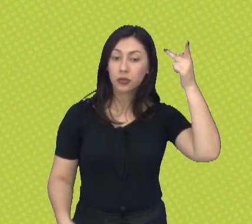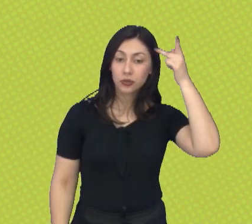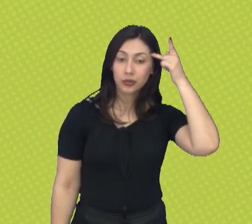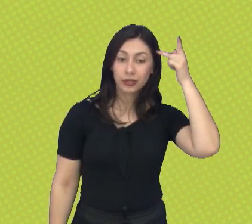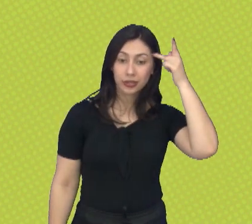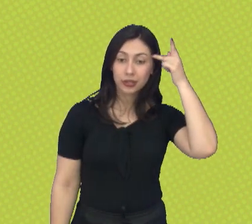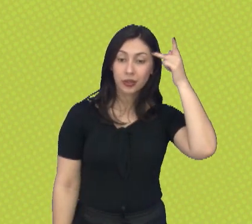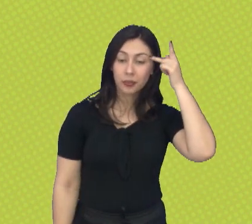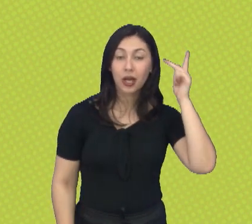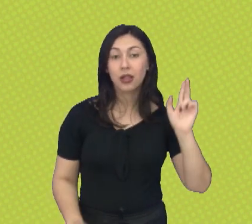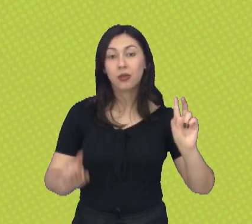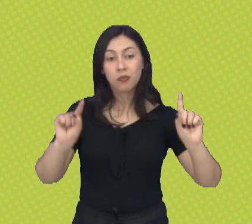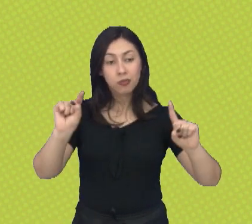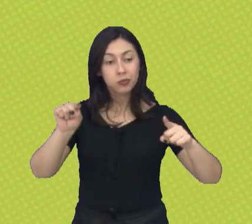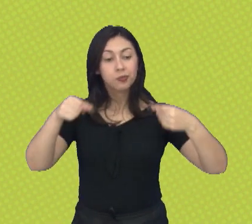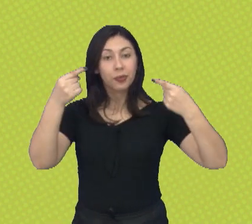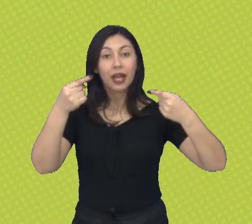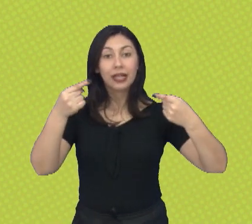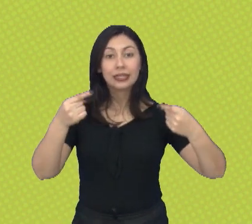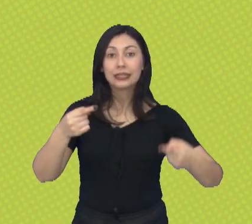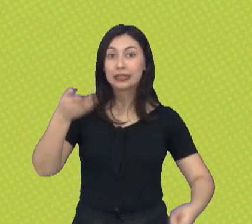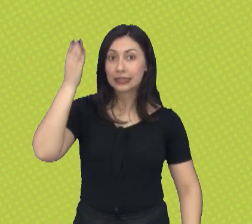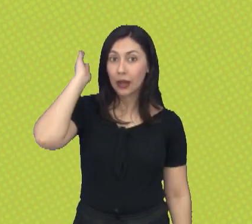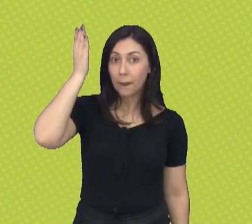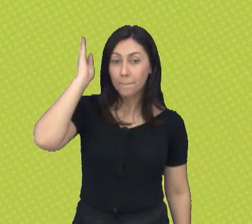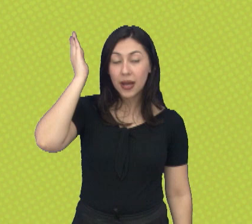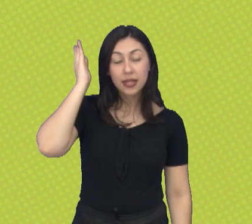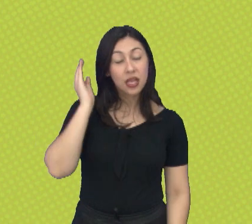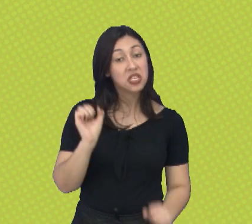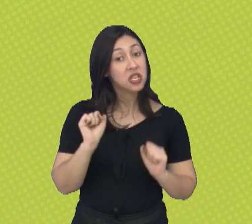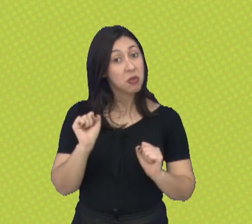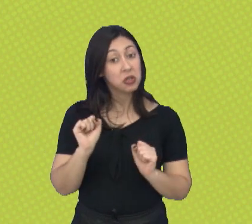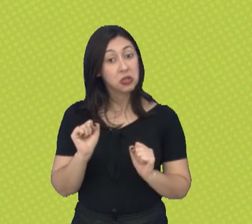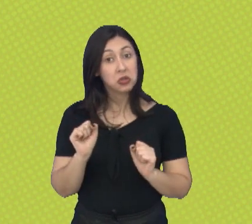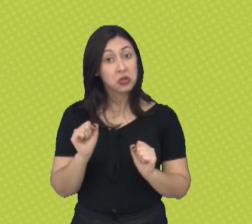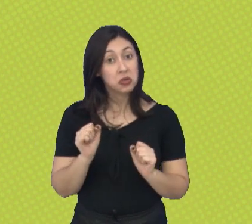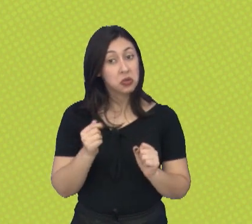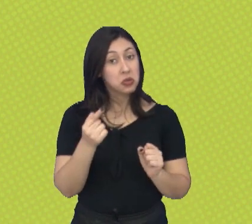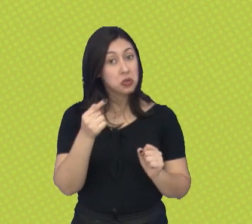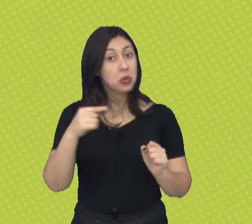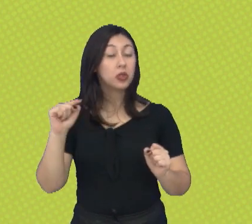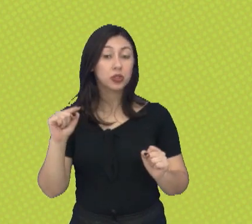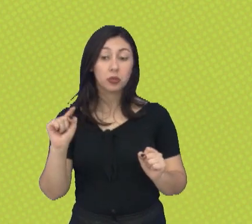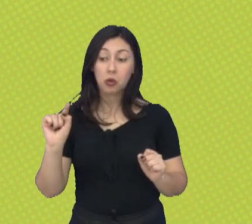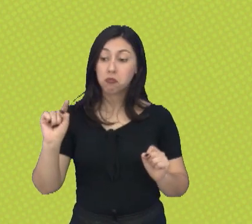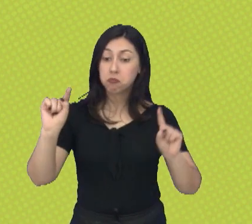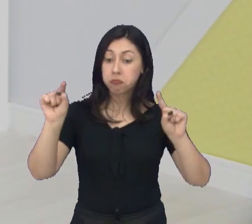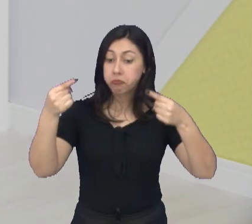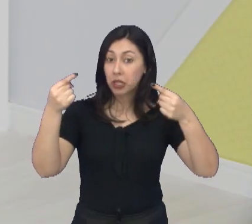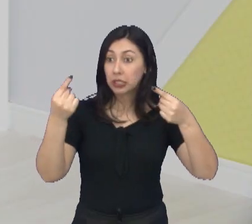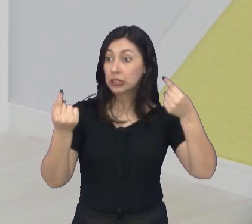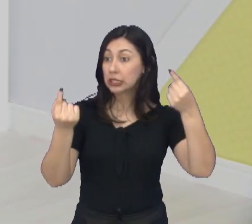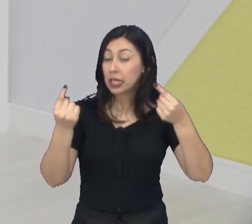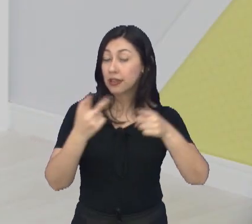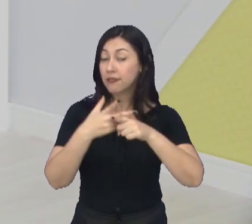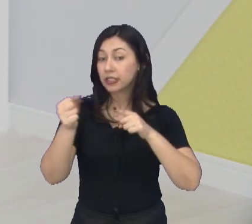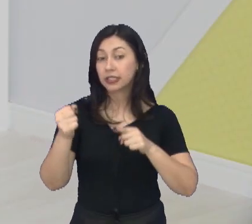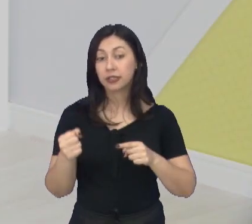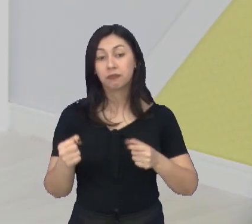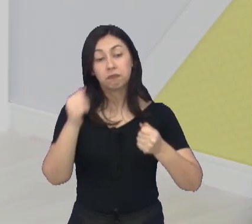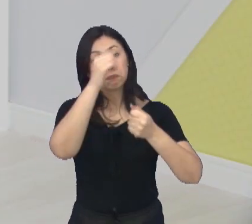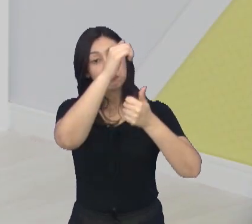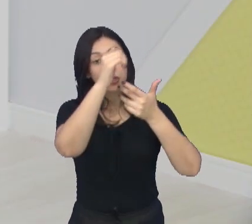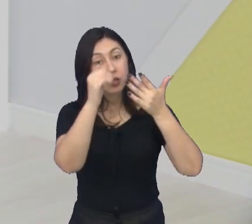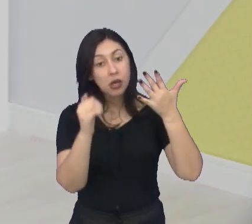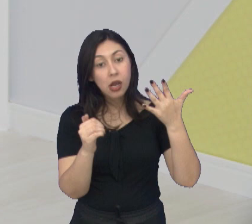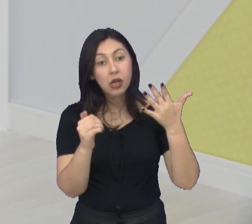para o São José, e depois o clássico contra o Taubaté, que pode ser o jogo da classificação e eliminação para um ou para outro. Classificação do Campeonato Brasileiro,